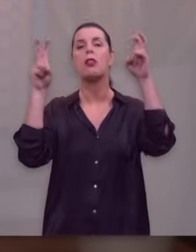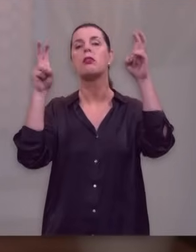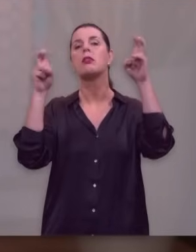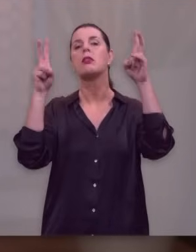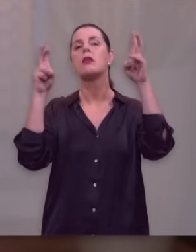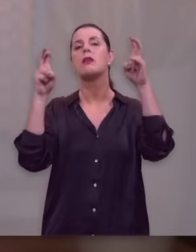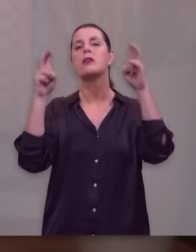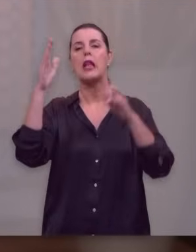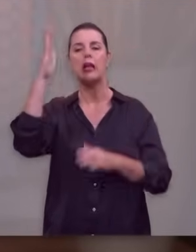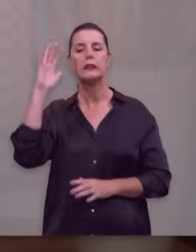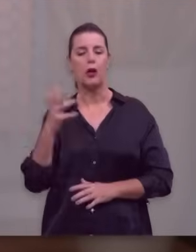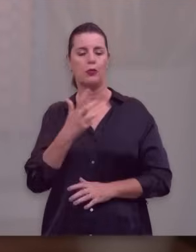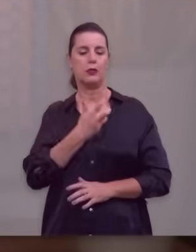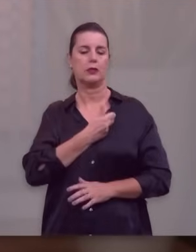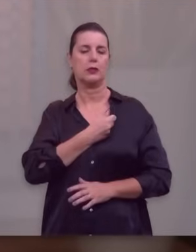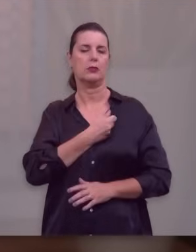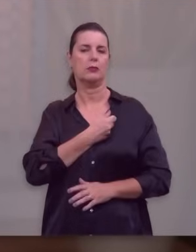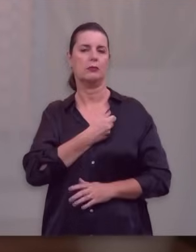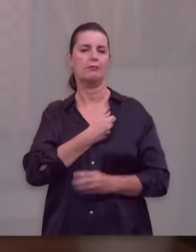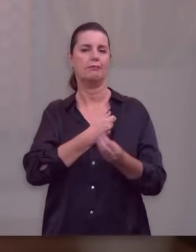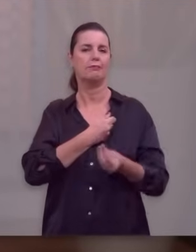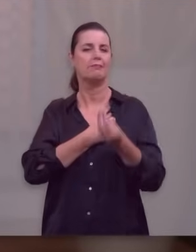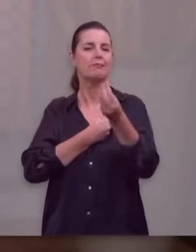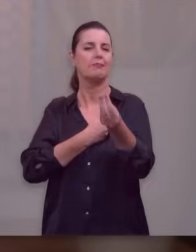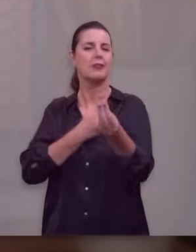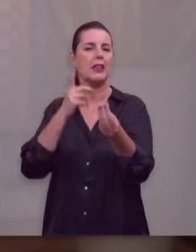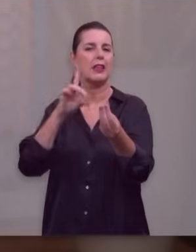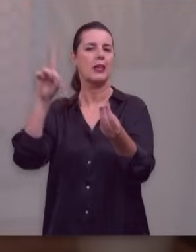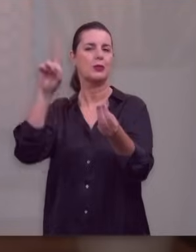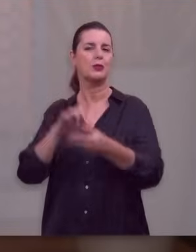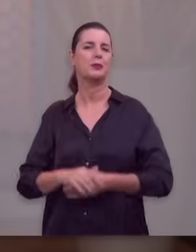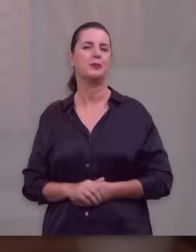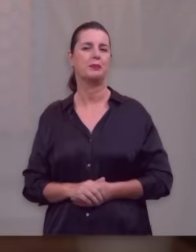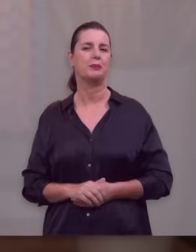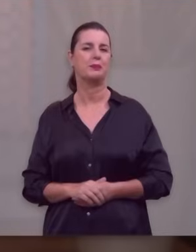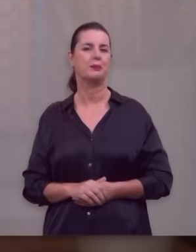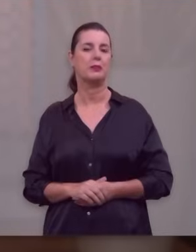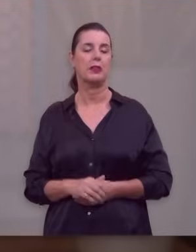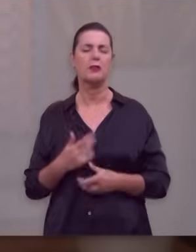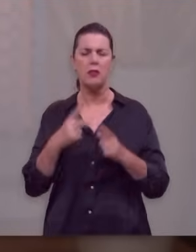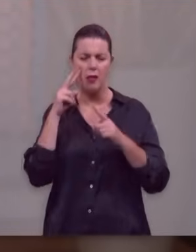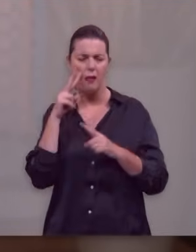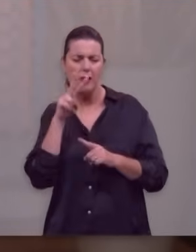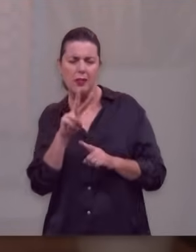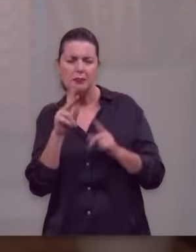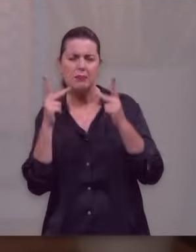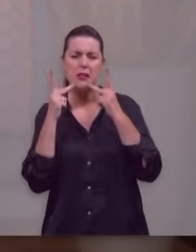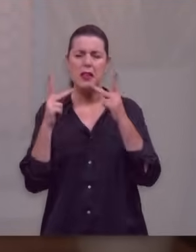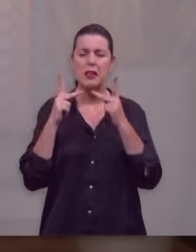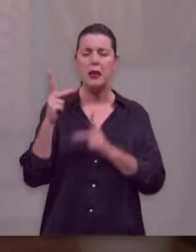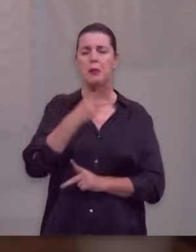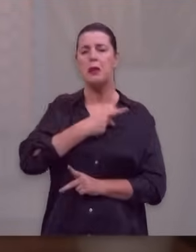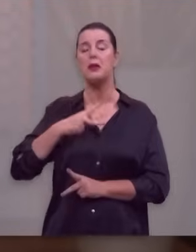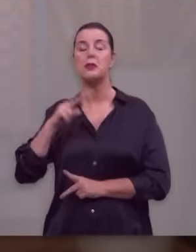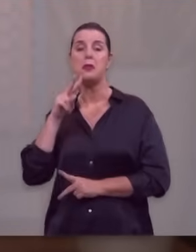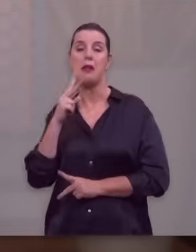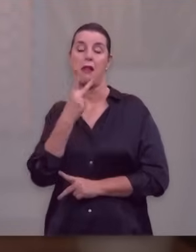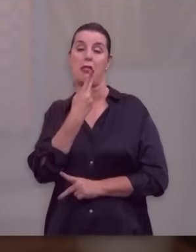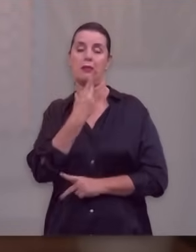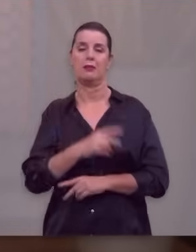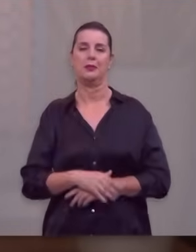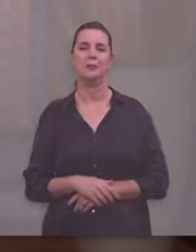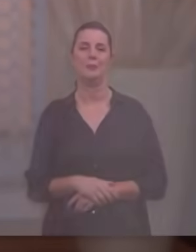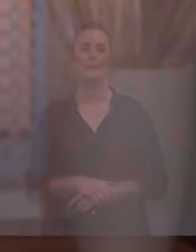nossa temática será salvação dádiva de Deus acompanhe essa mensagem com o Reverendo hern